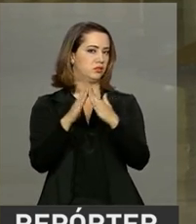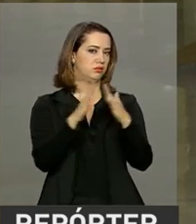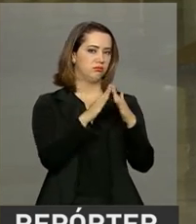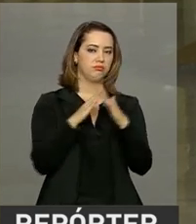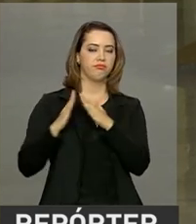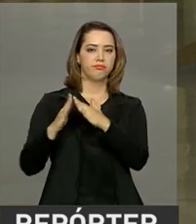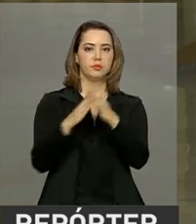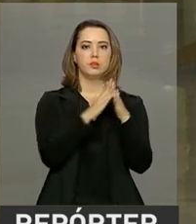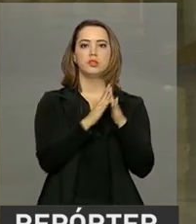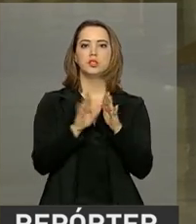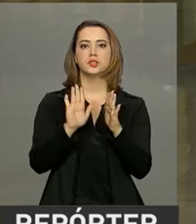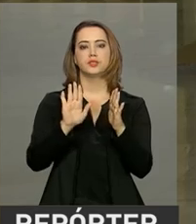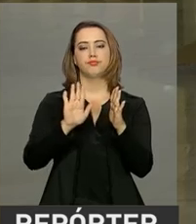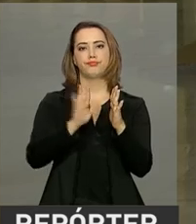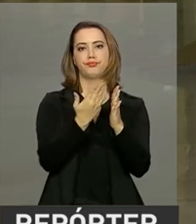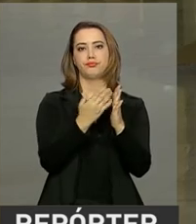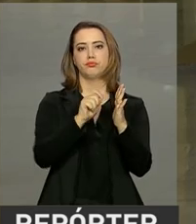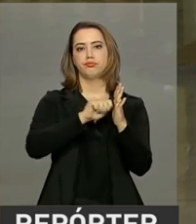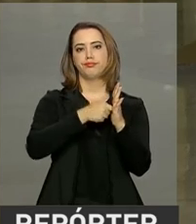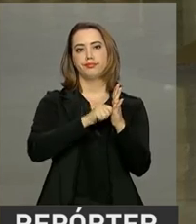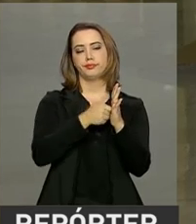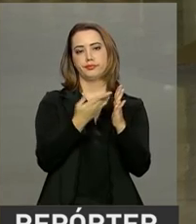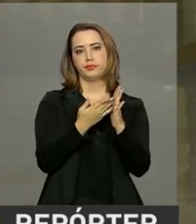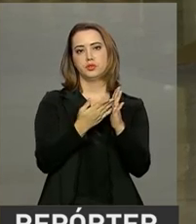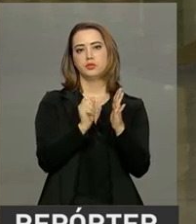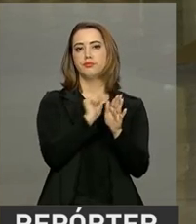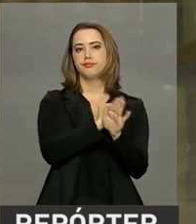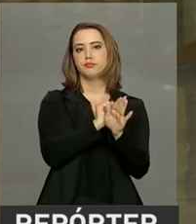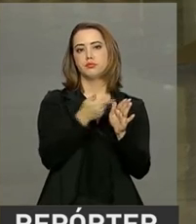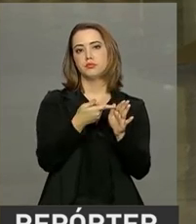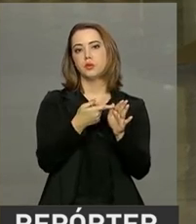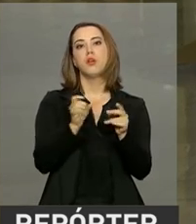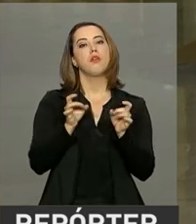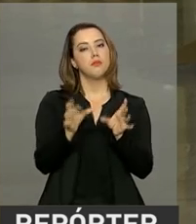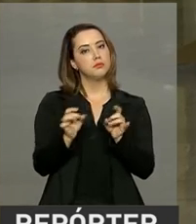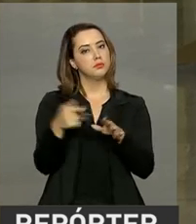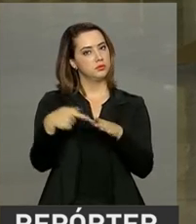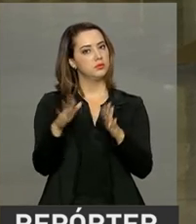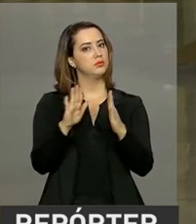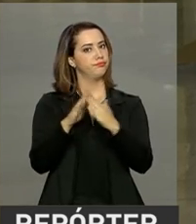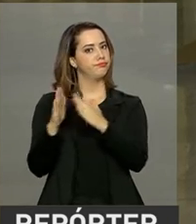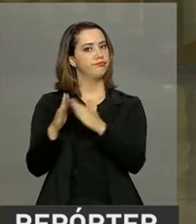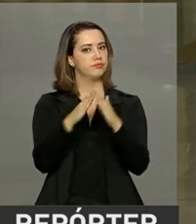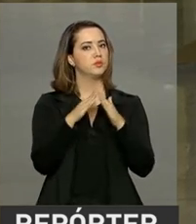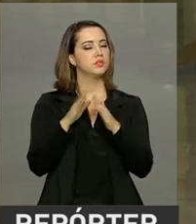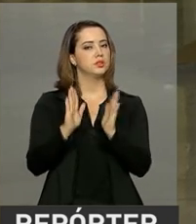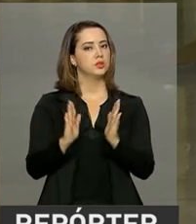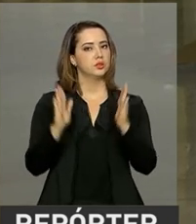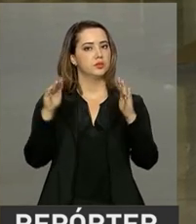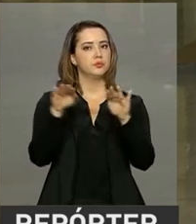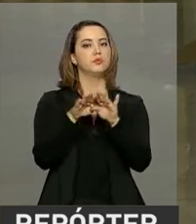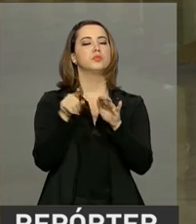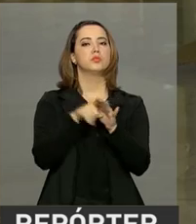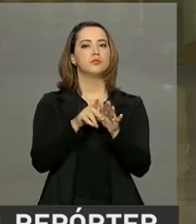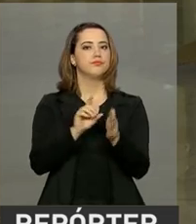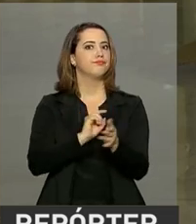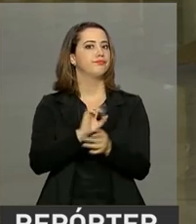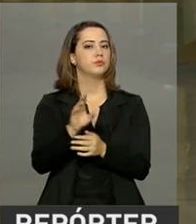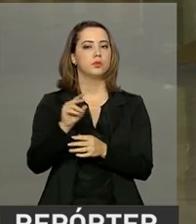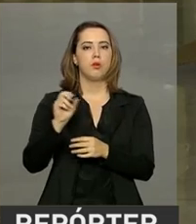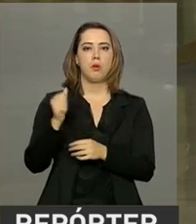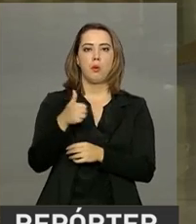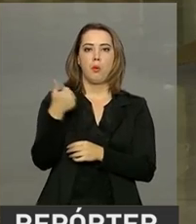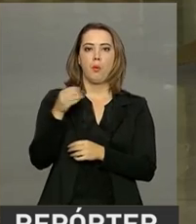estão desativados no país segundo o governo a venda desses Imóveis acarretaria uma soma de R 1